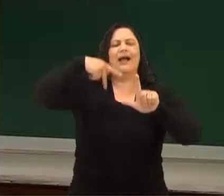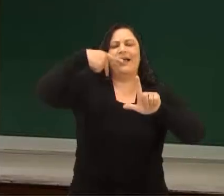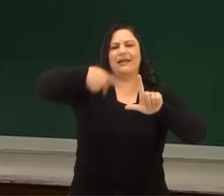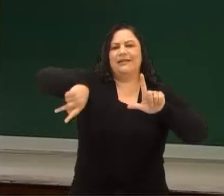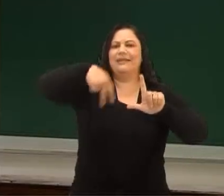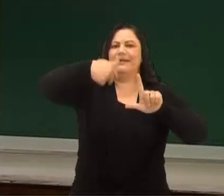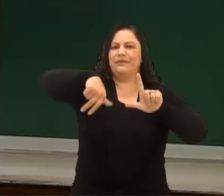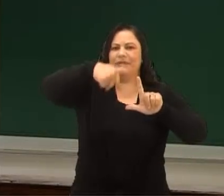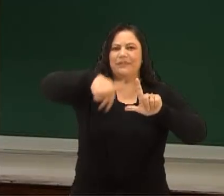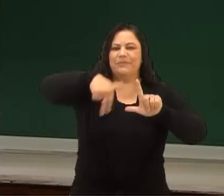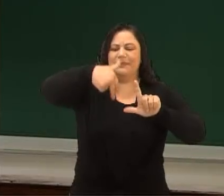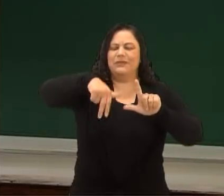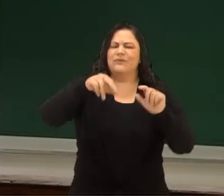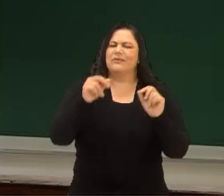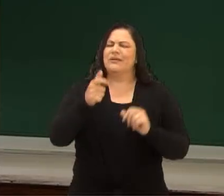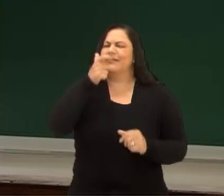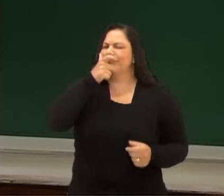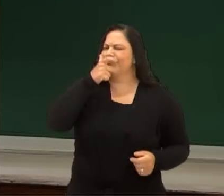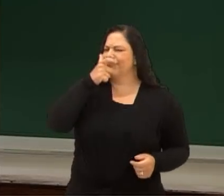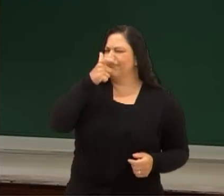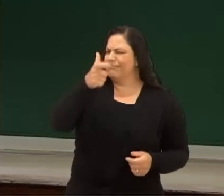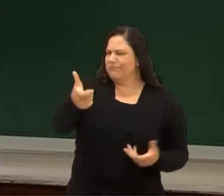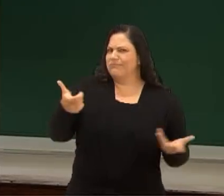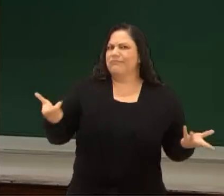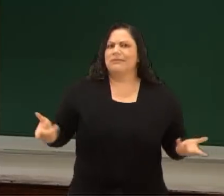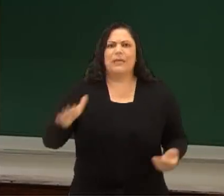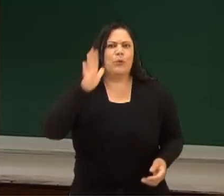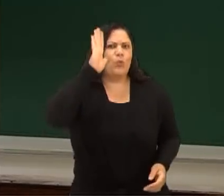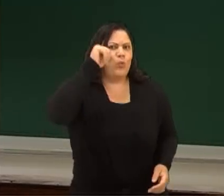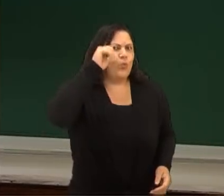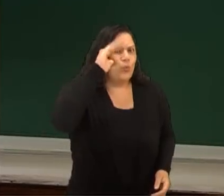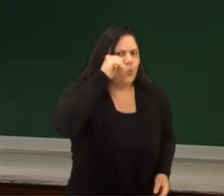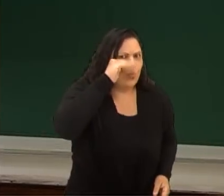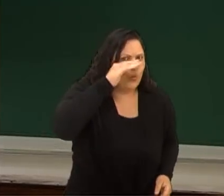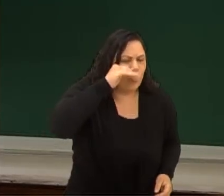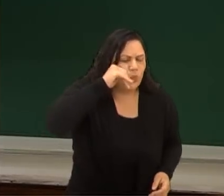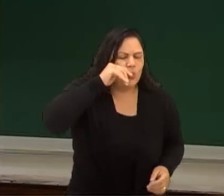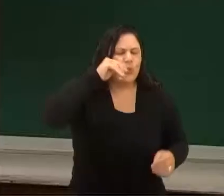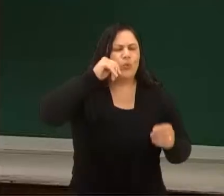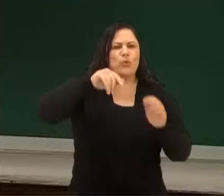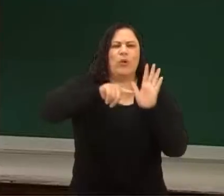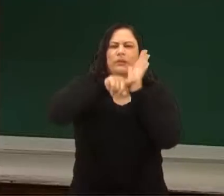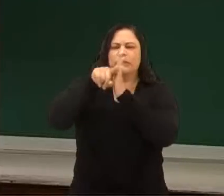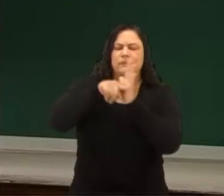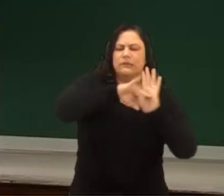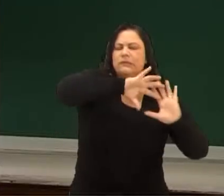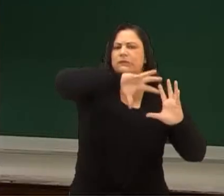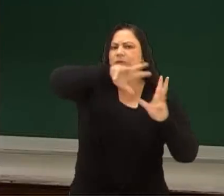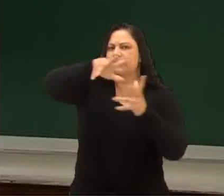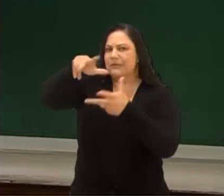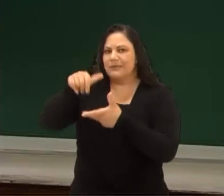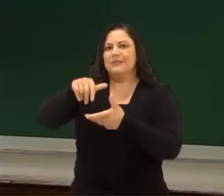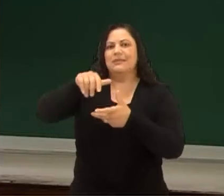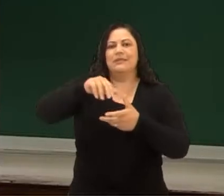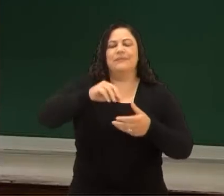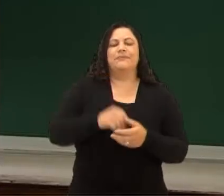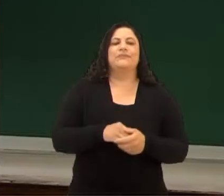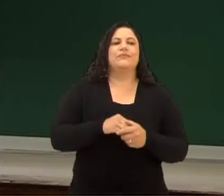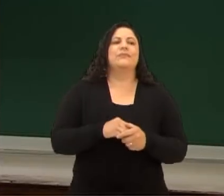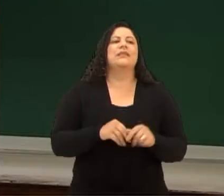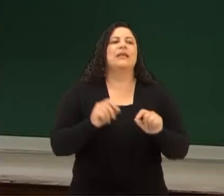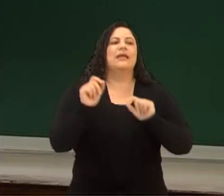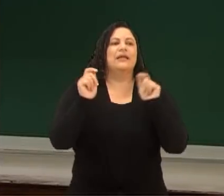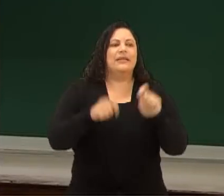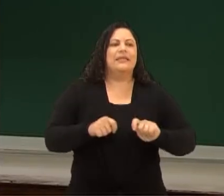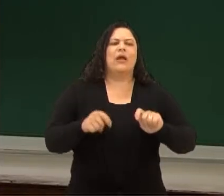muito interessante, ela é uma menininha muito curiosa das coisas do planeta Terra. Ela é uma personagem criada pelo Quino, que é